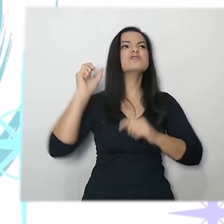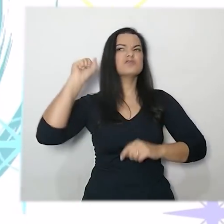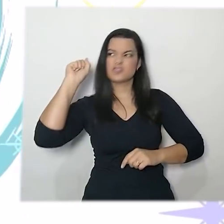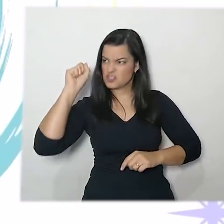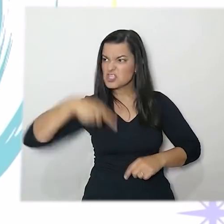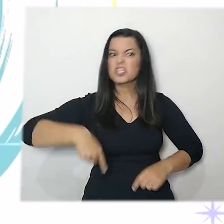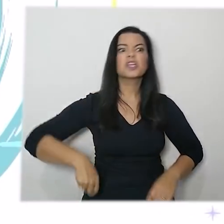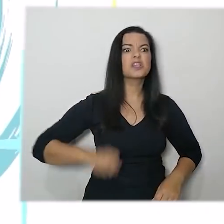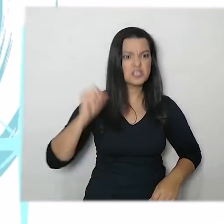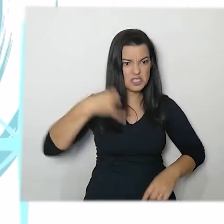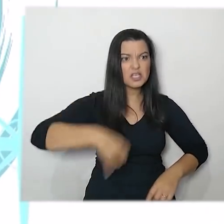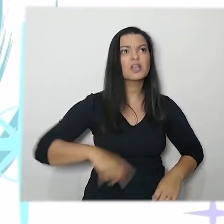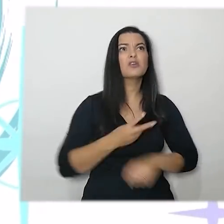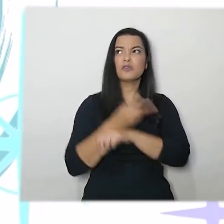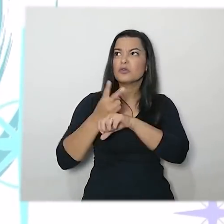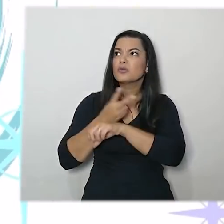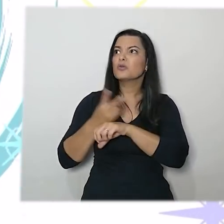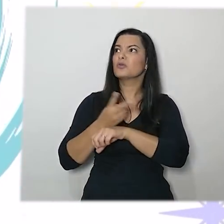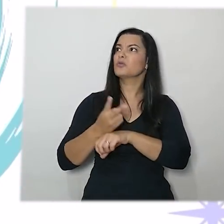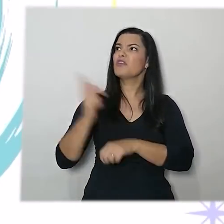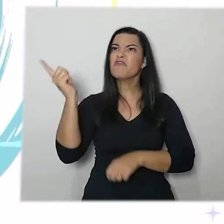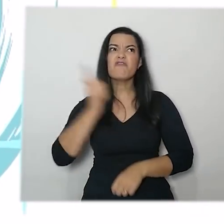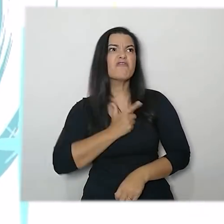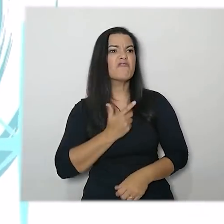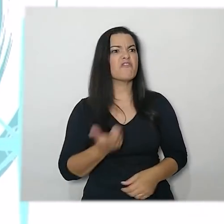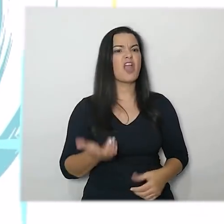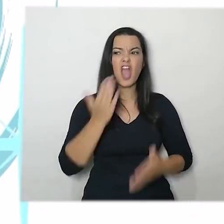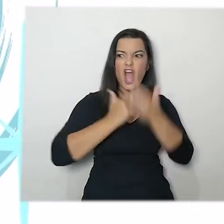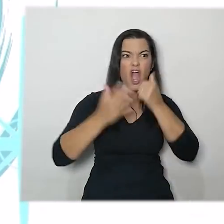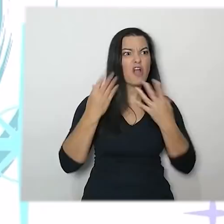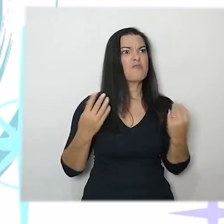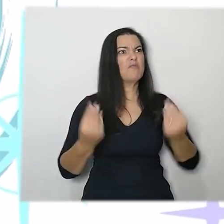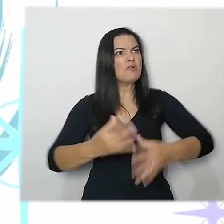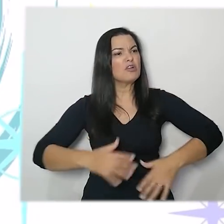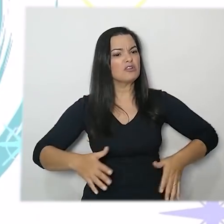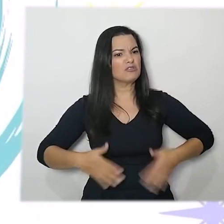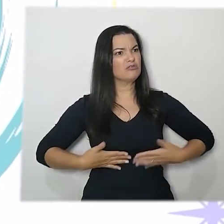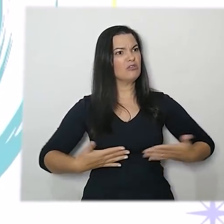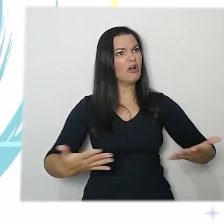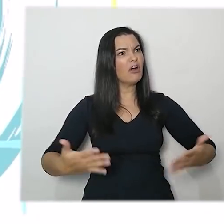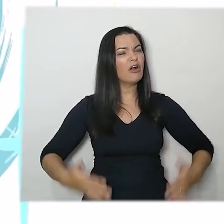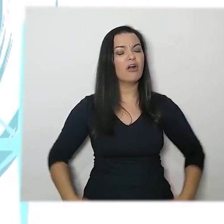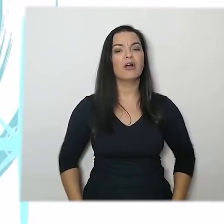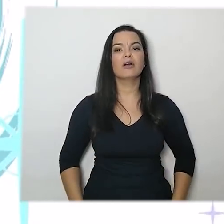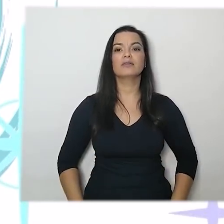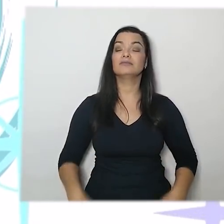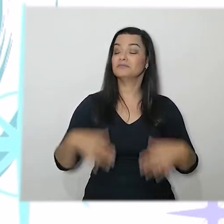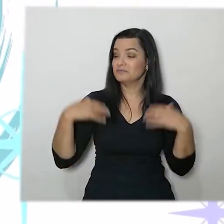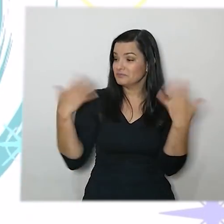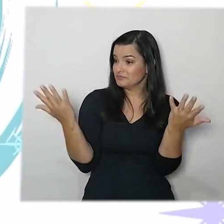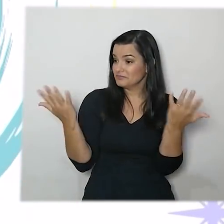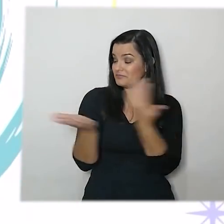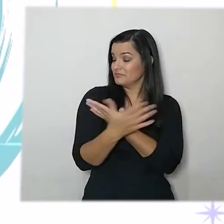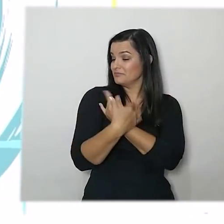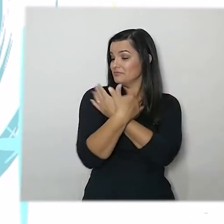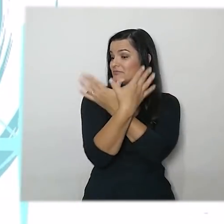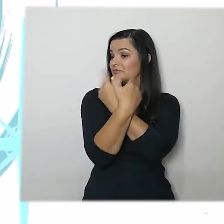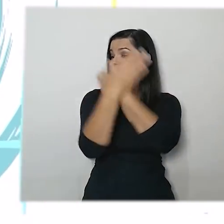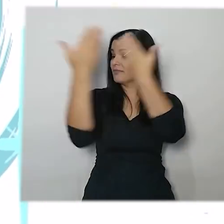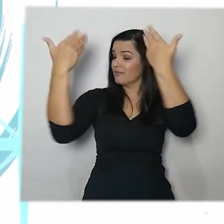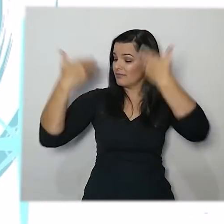comilona! E a borboleta bateu as asas e falou: Pois sou eu.